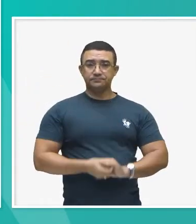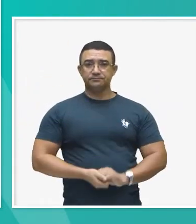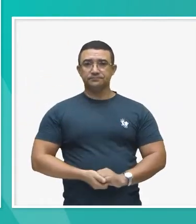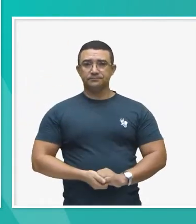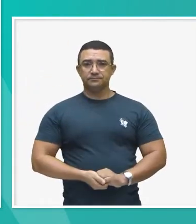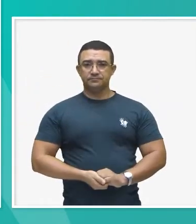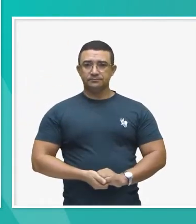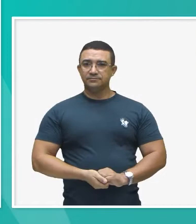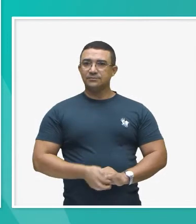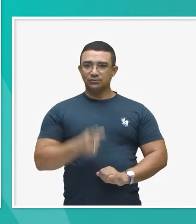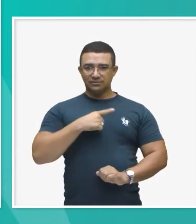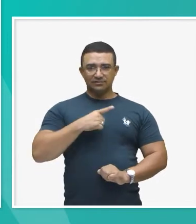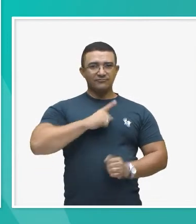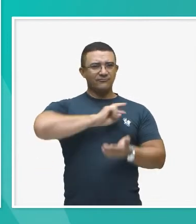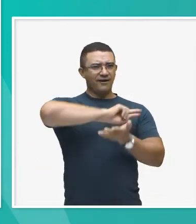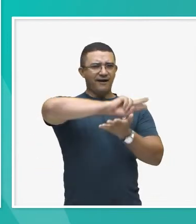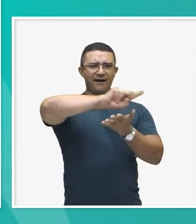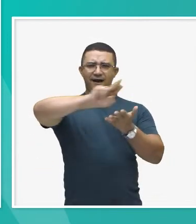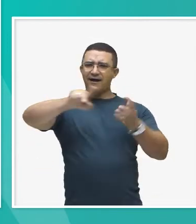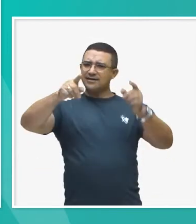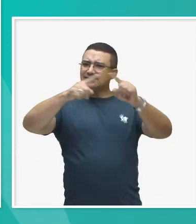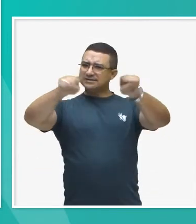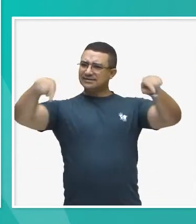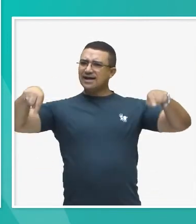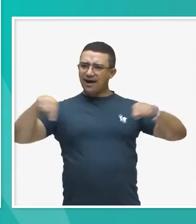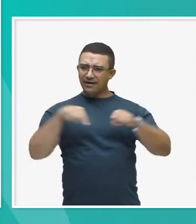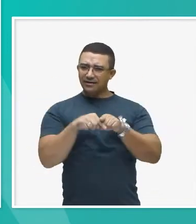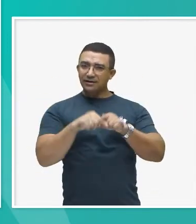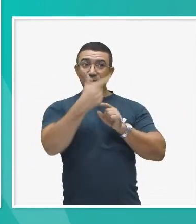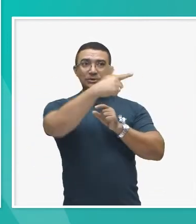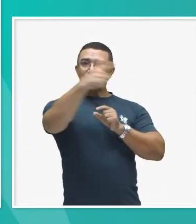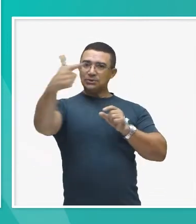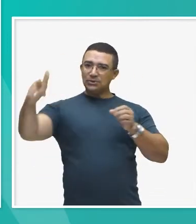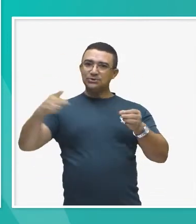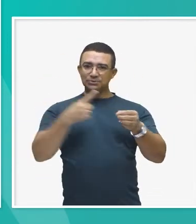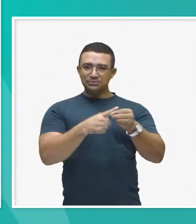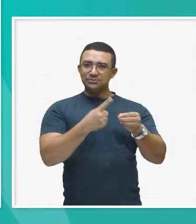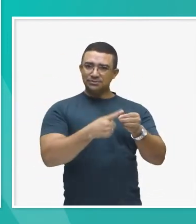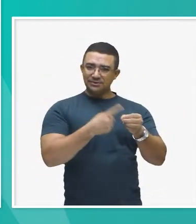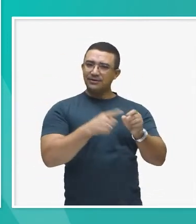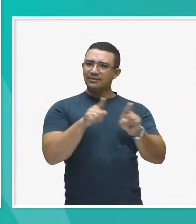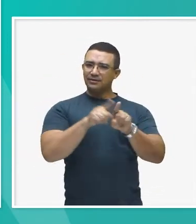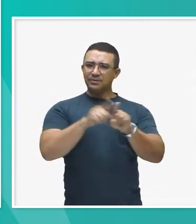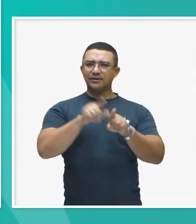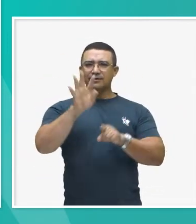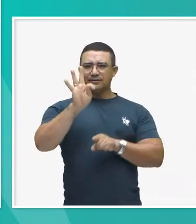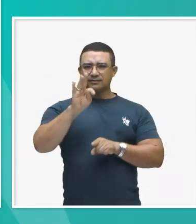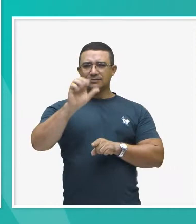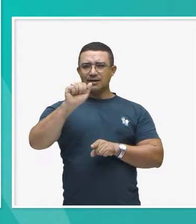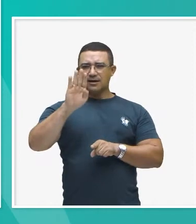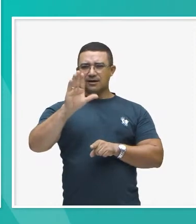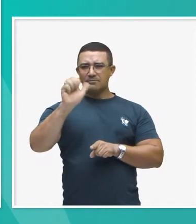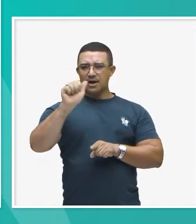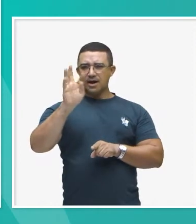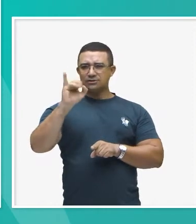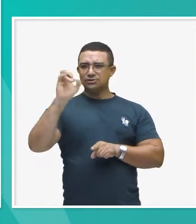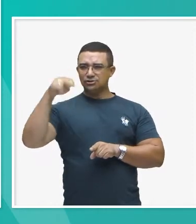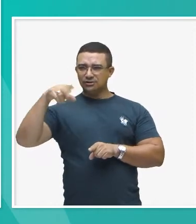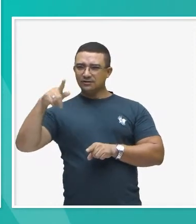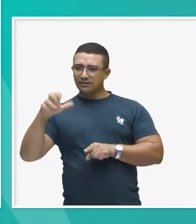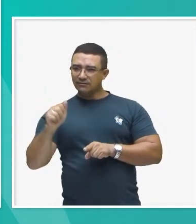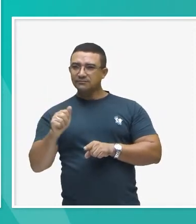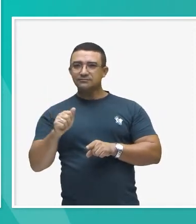Tem várias turmas participando aí, tem outras ordens diferentes, né? De Tabatinga ali, 12 dizendo que é B, né?